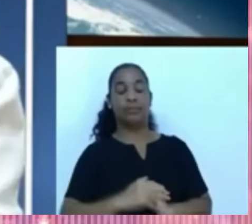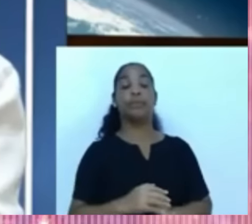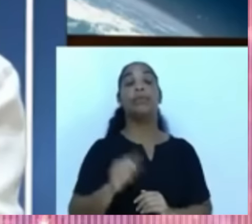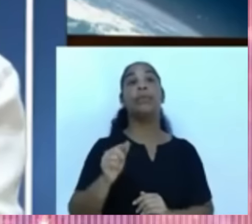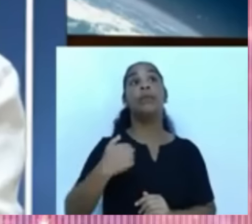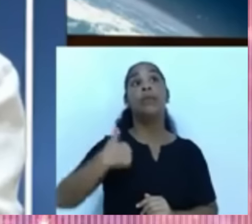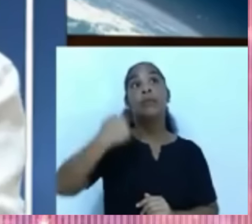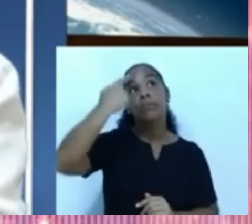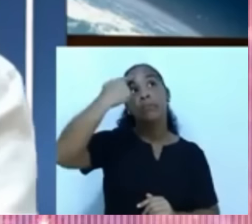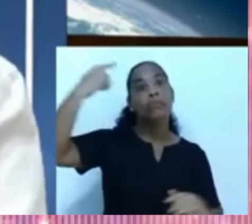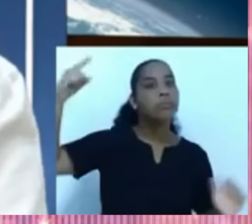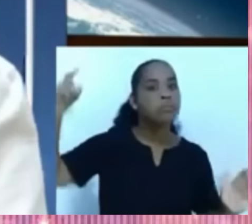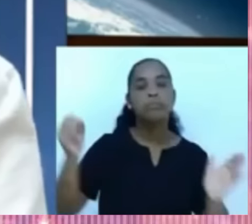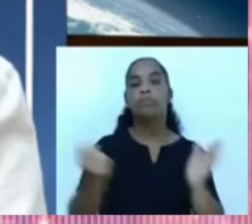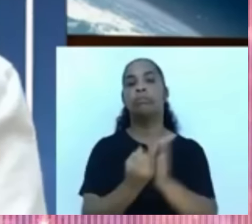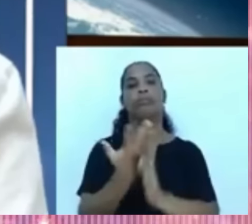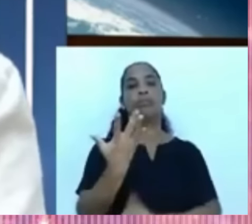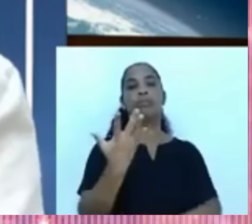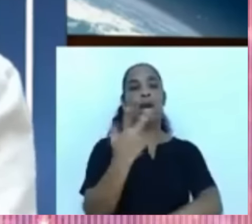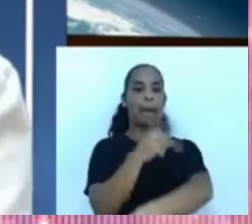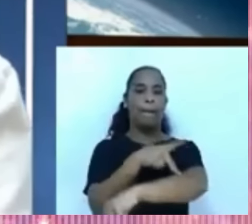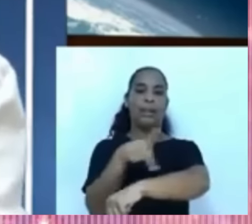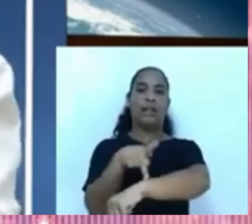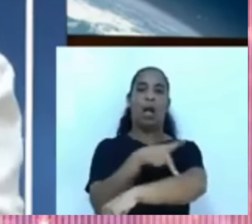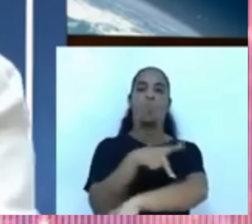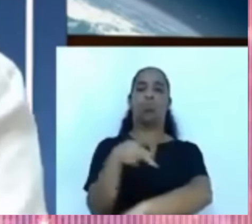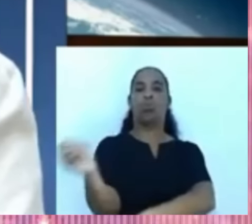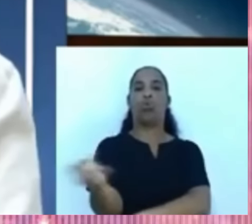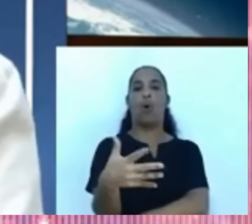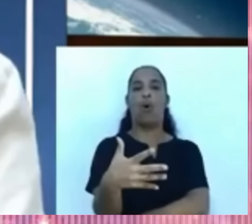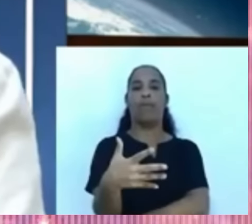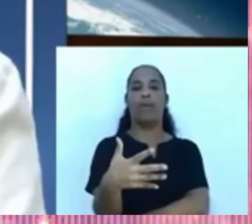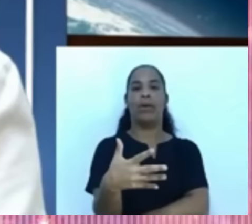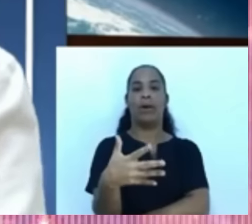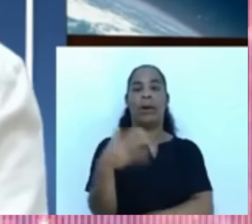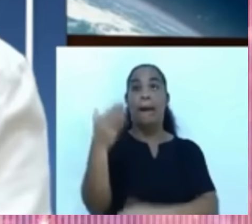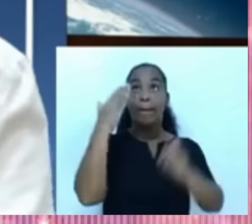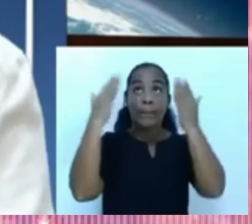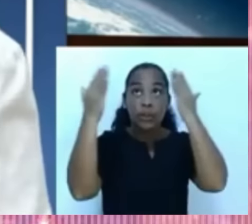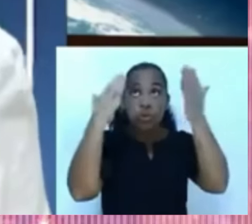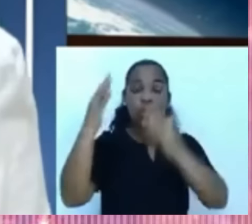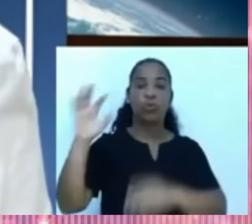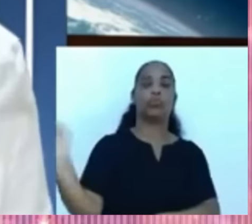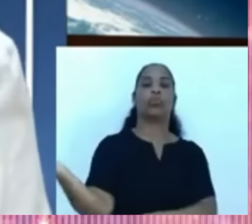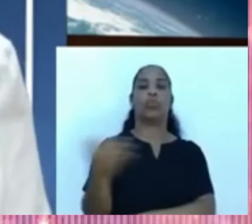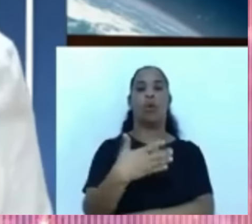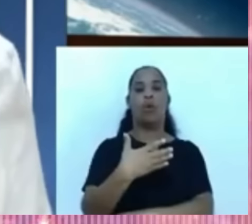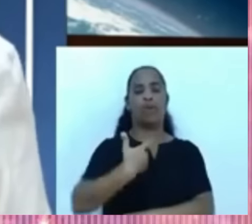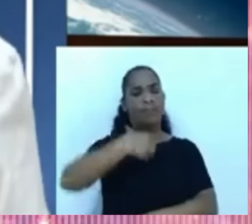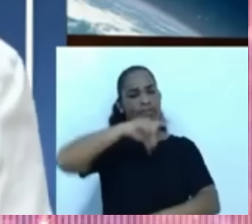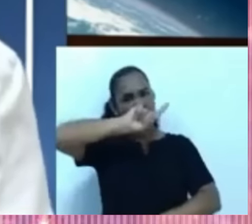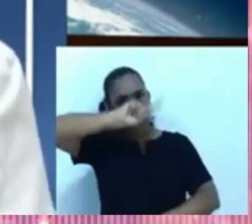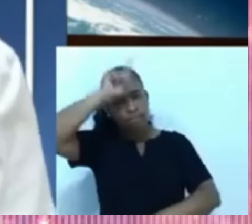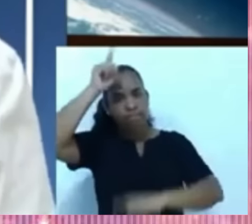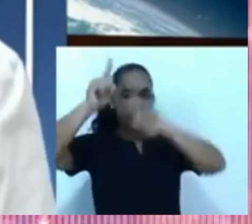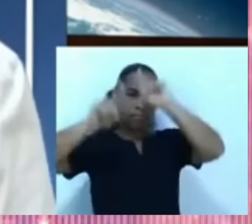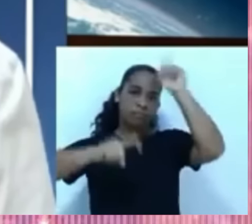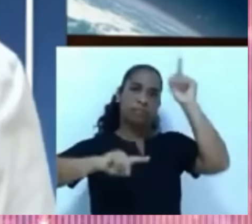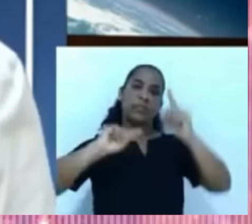a nova pedagogia a nova psicologia mas logo depois dele vem o